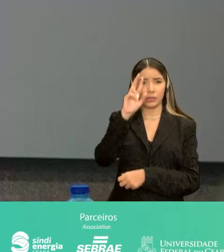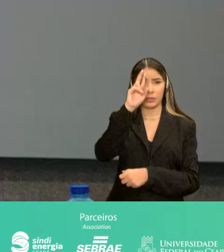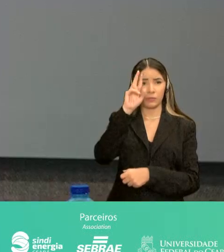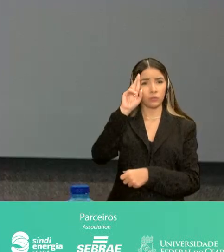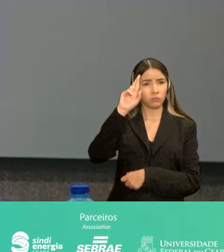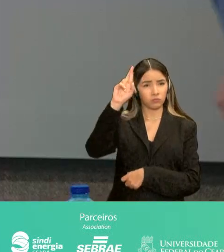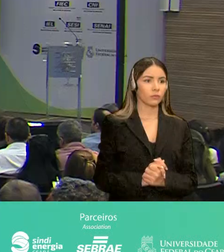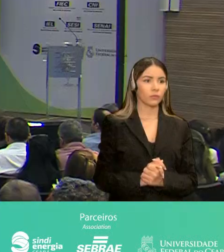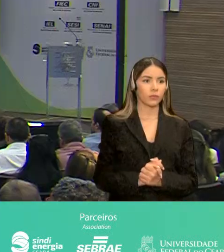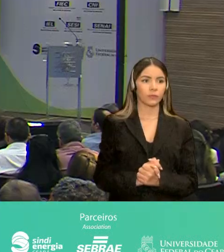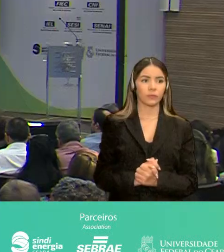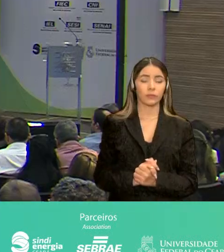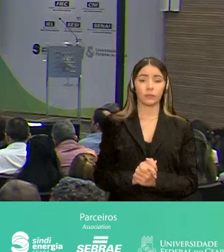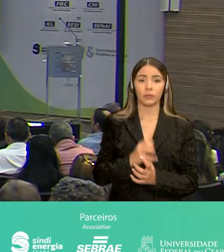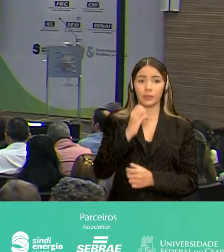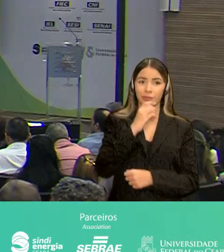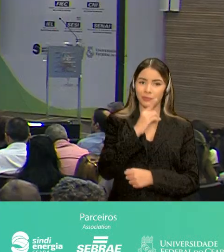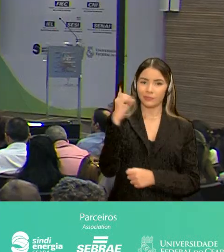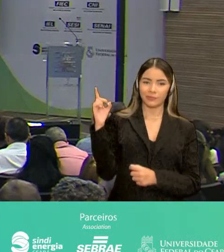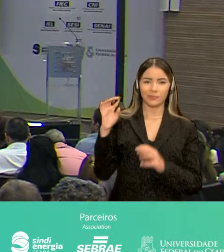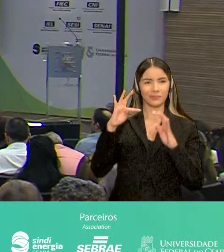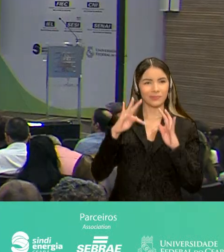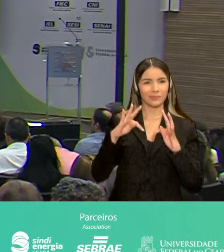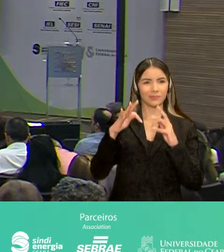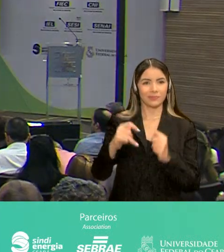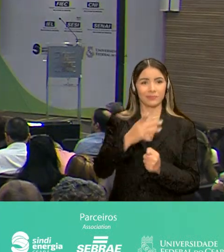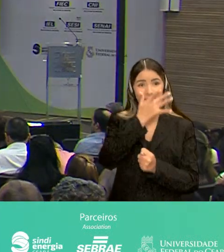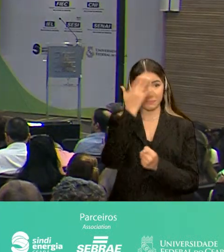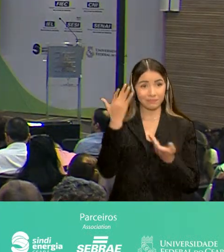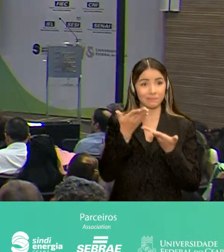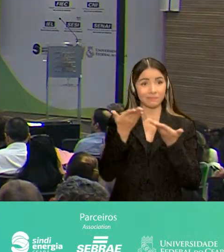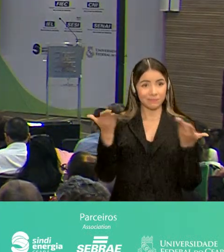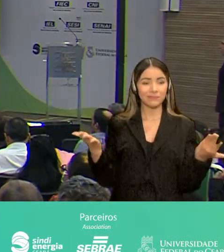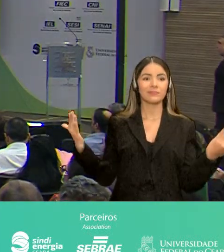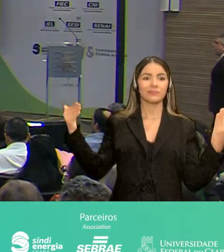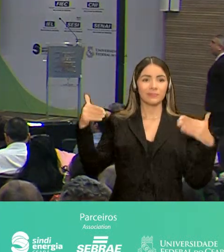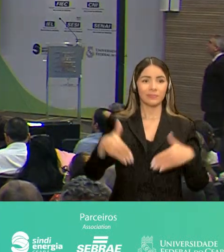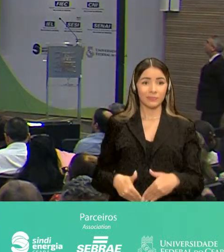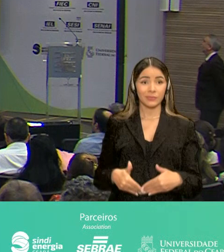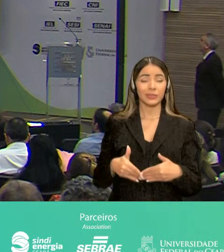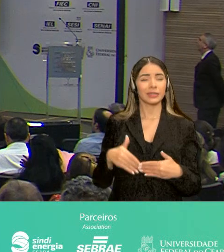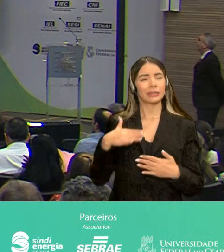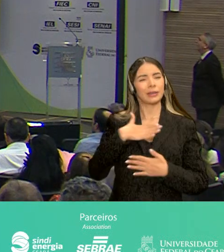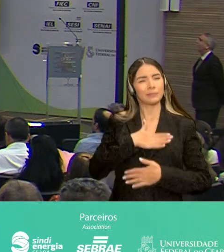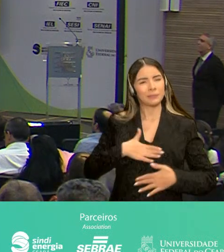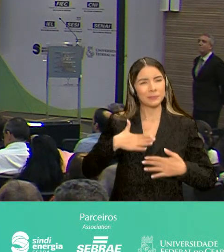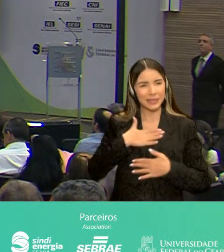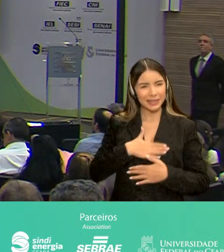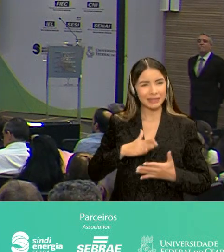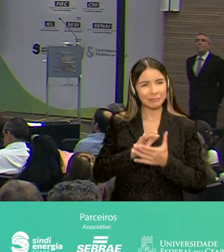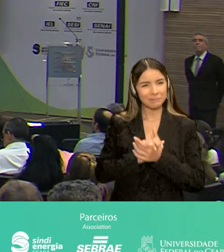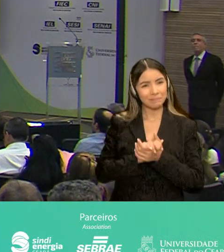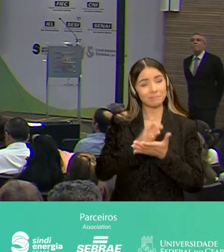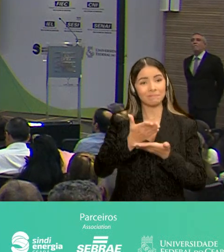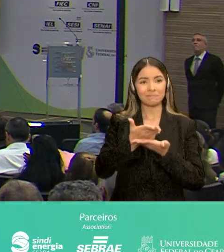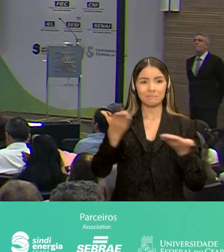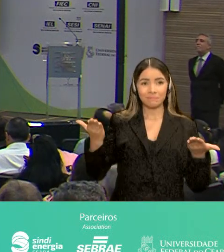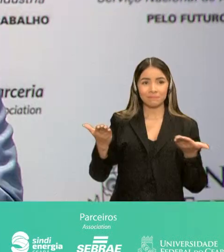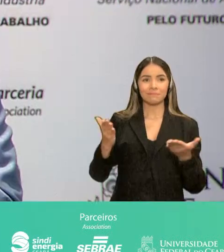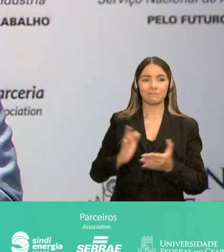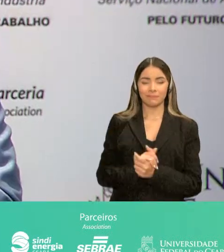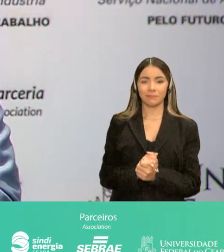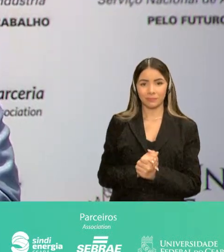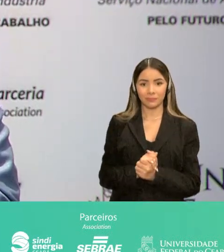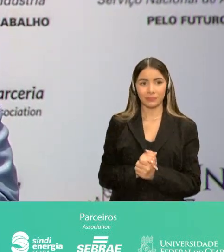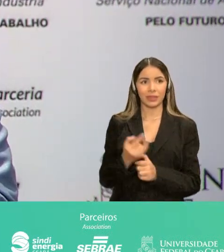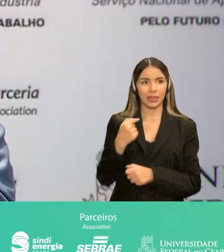Energy. Grupo Neumann Nessa. Bom dia a So, todos morning, e everyone, todas. and É um prazer enorme estar aqui it's a com great pleasure vocês. to be here. Não